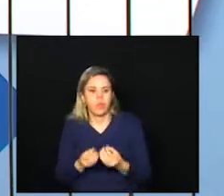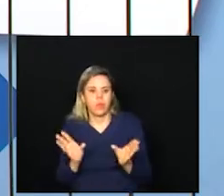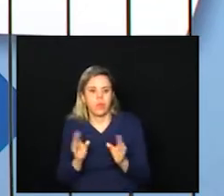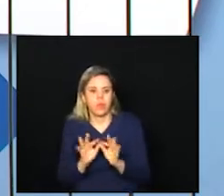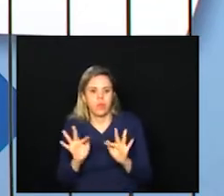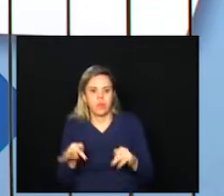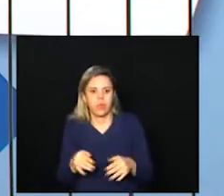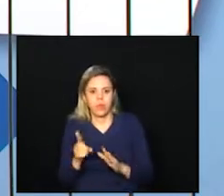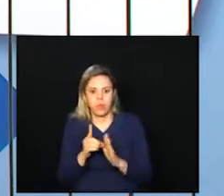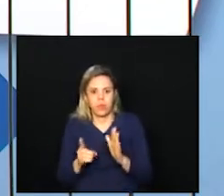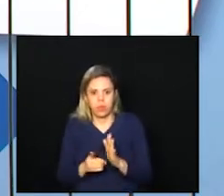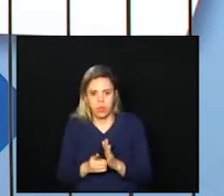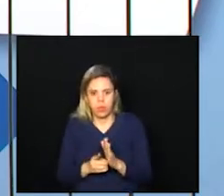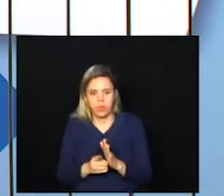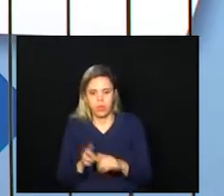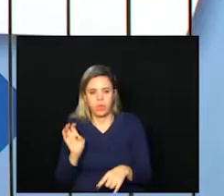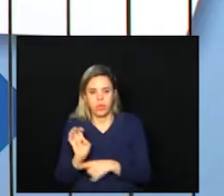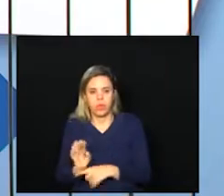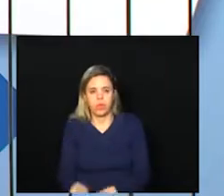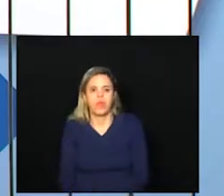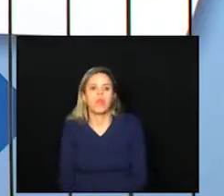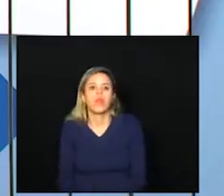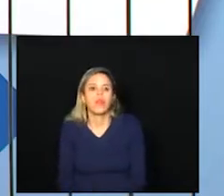definido no decreto estadual.